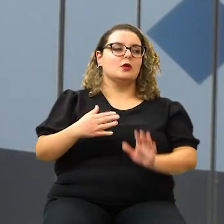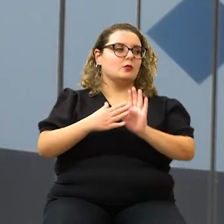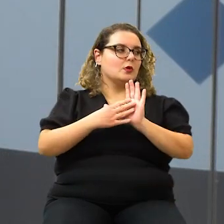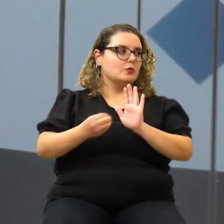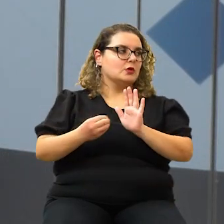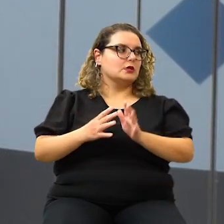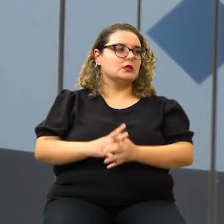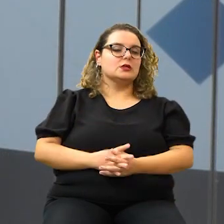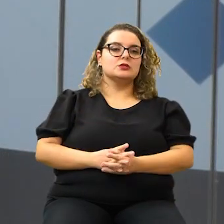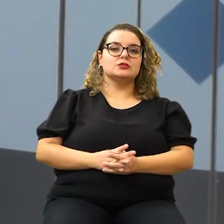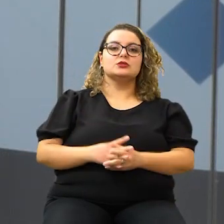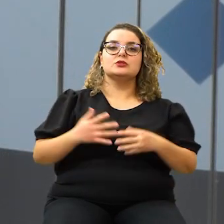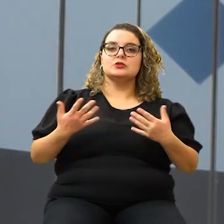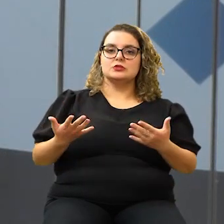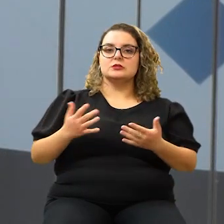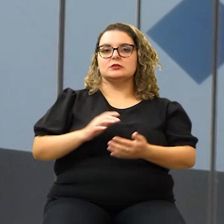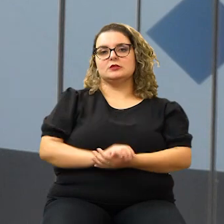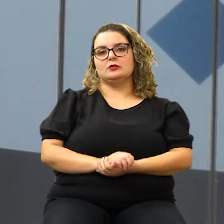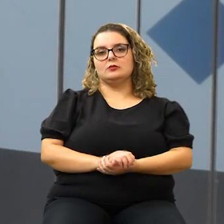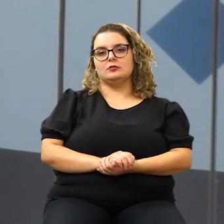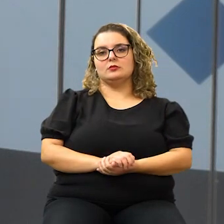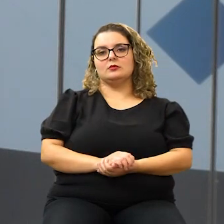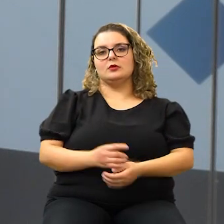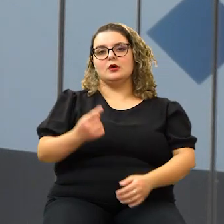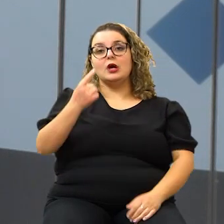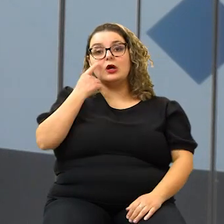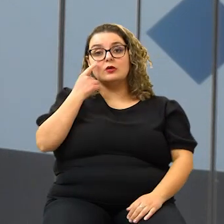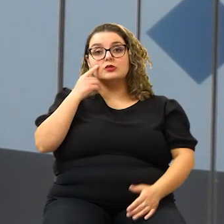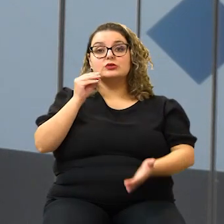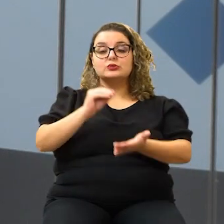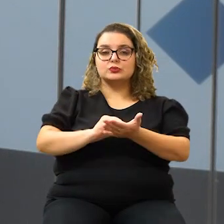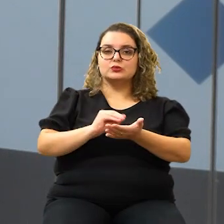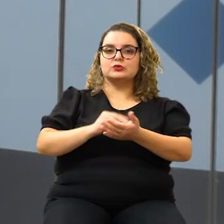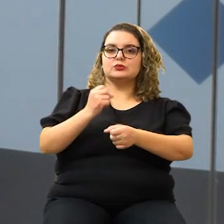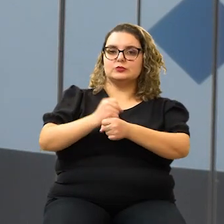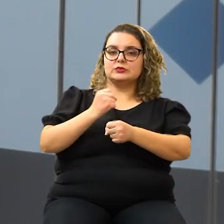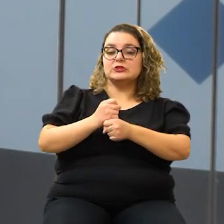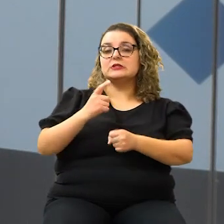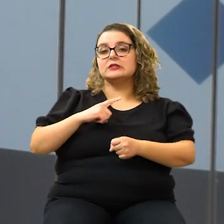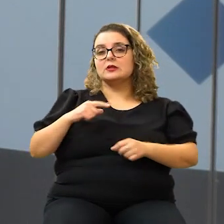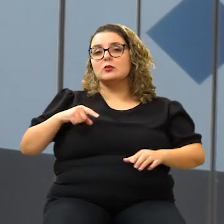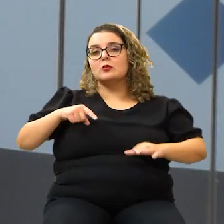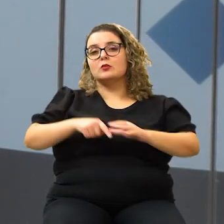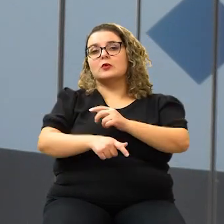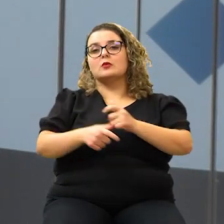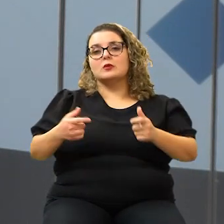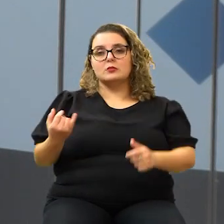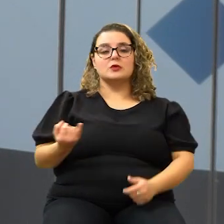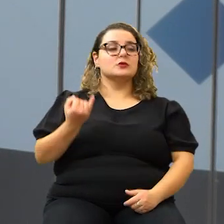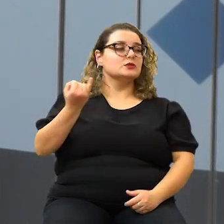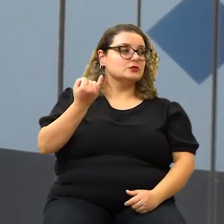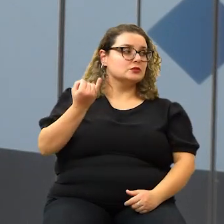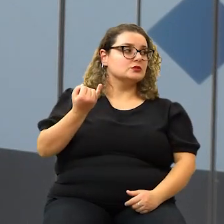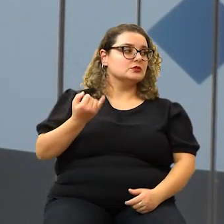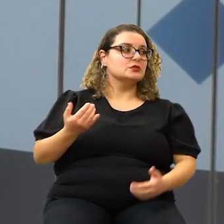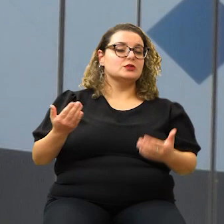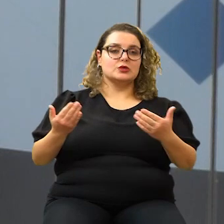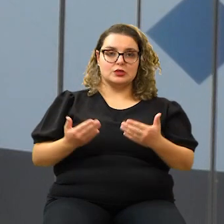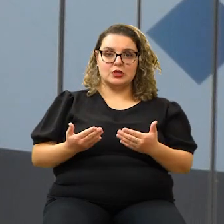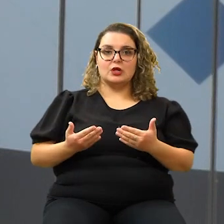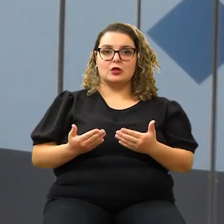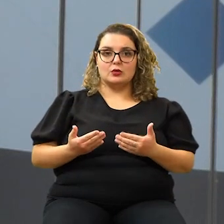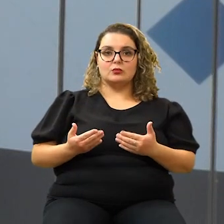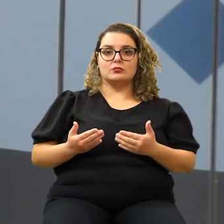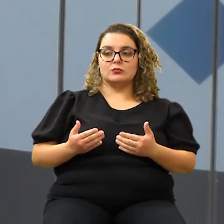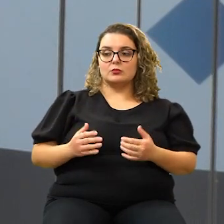né? Então, eu vejo que nos últimos anos a gente tem tido um avanço muito importante. E agora essa questão aí da previsão em